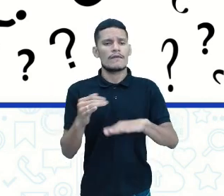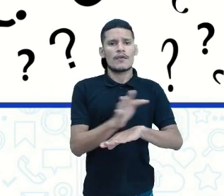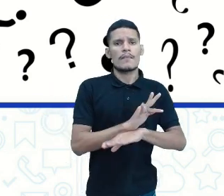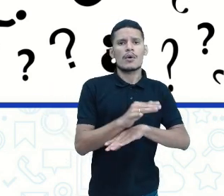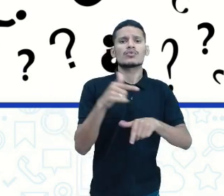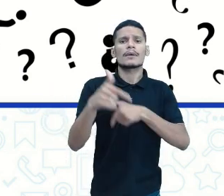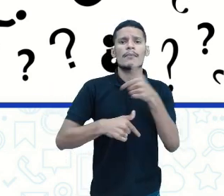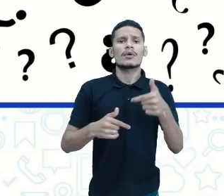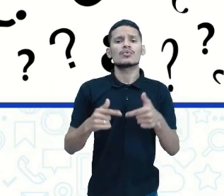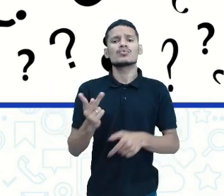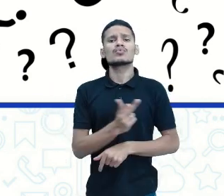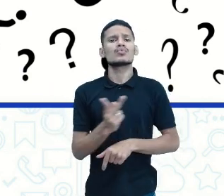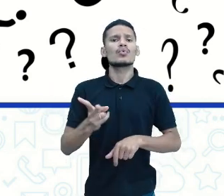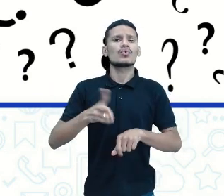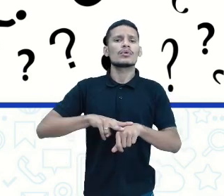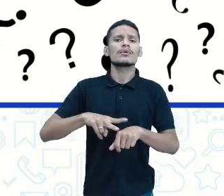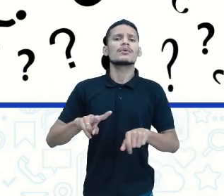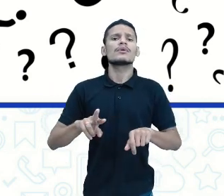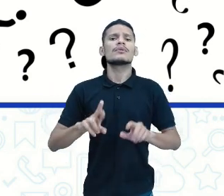trabalho informal? É isso que a gente vai